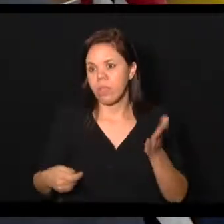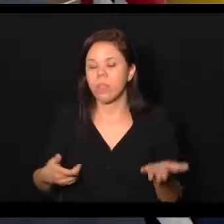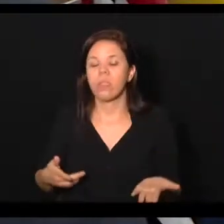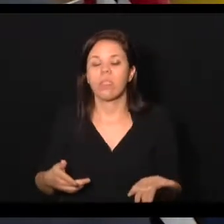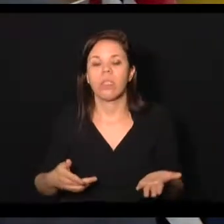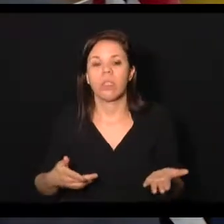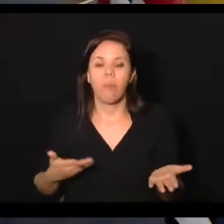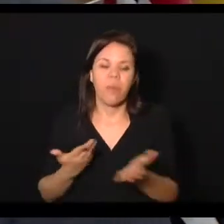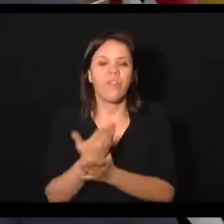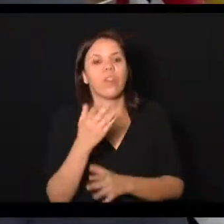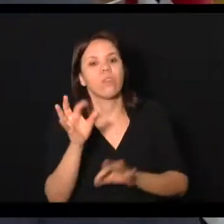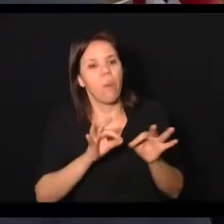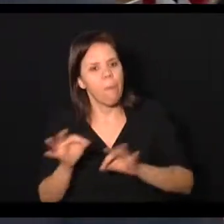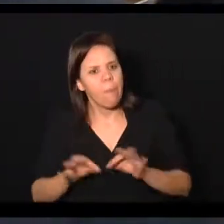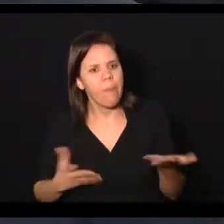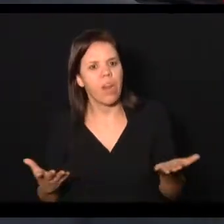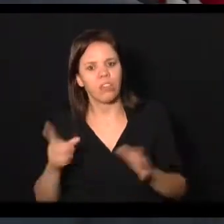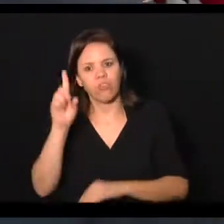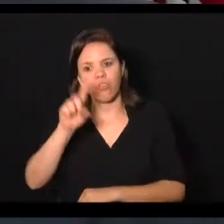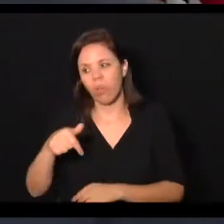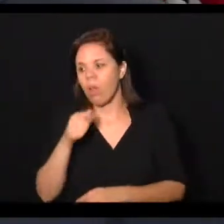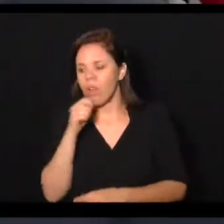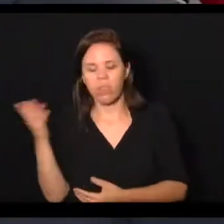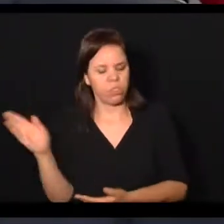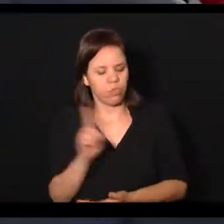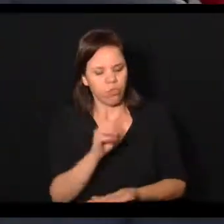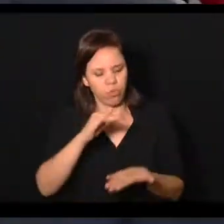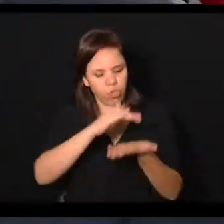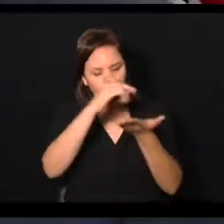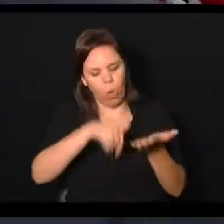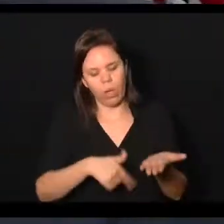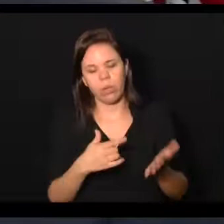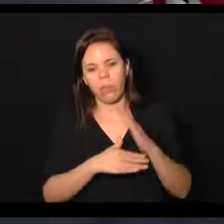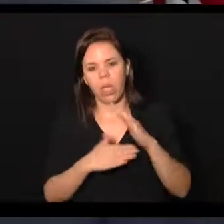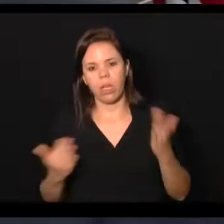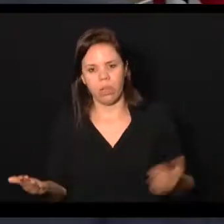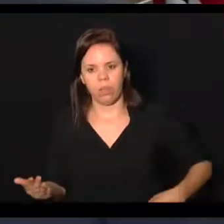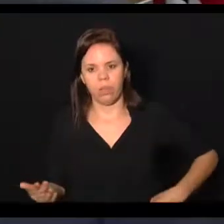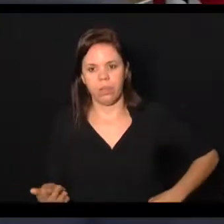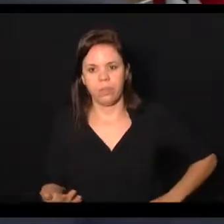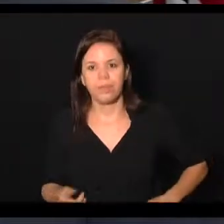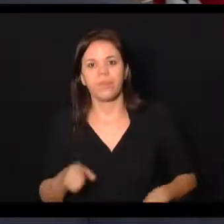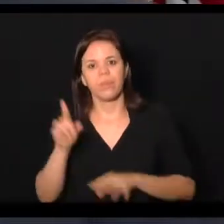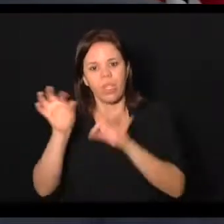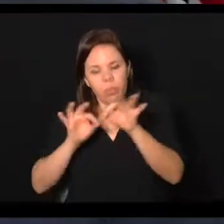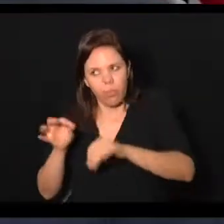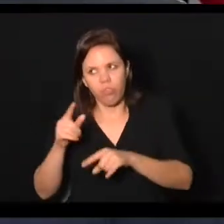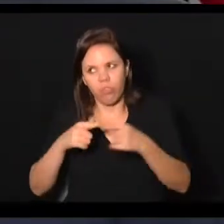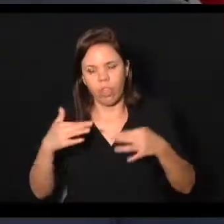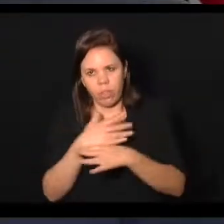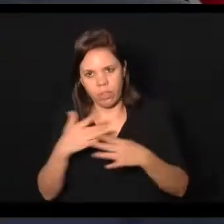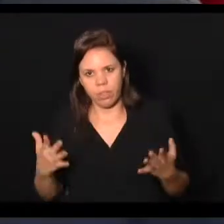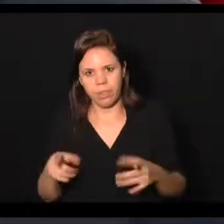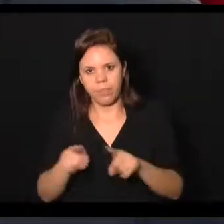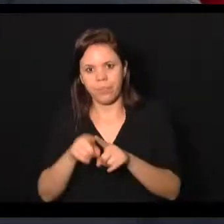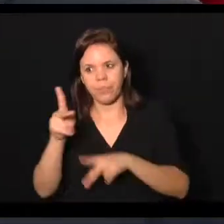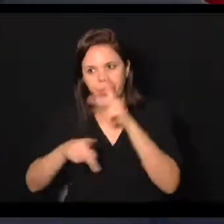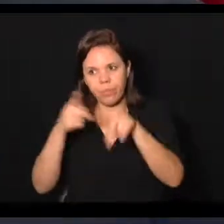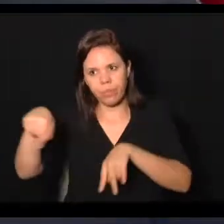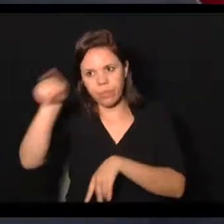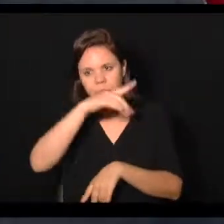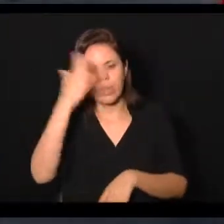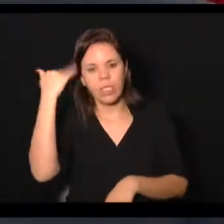e esses projetos não vieram para cá. E esses instrumentos urbanísticos, para que a população saiba, são